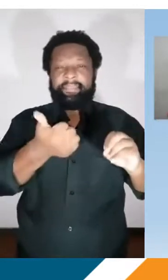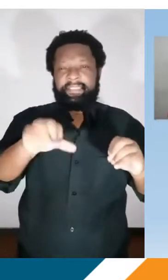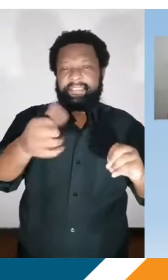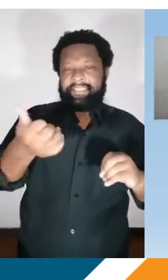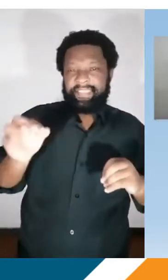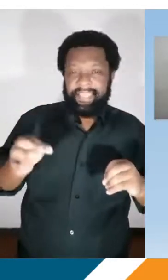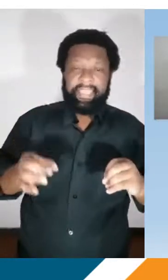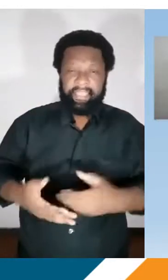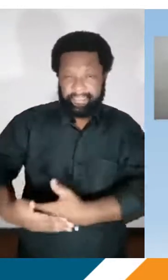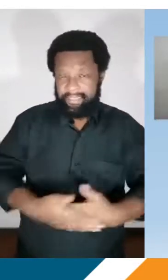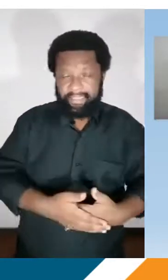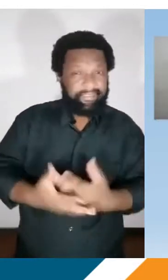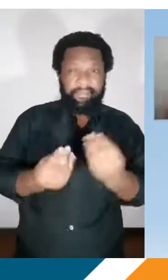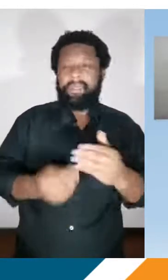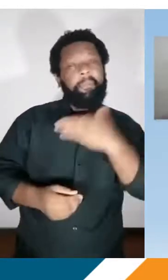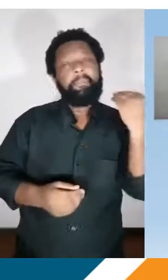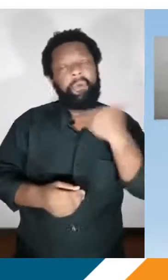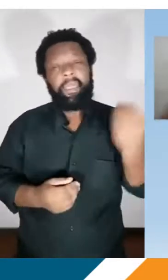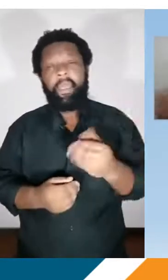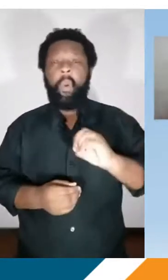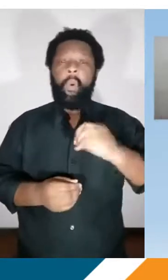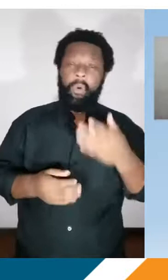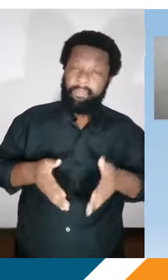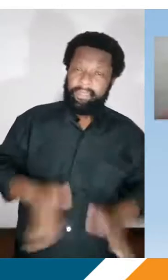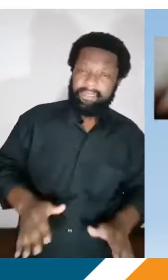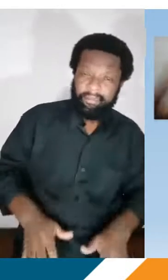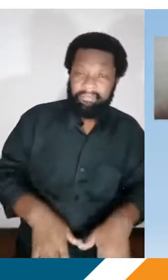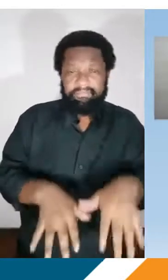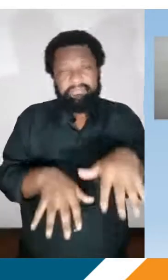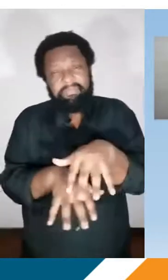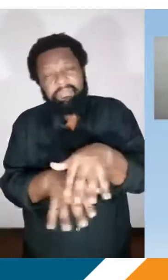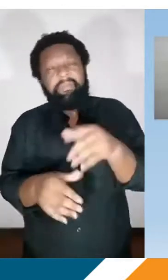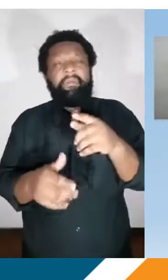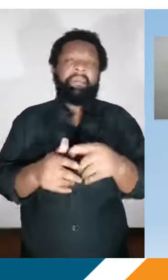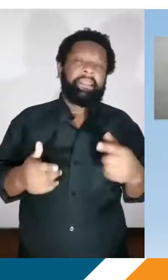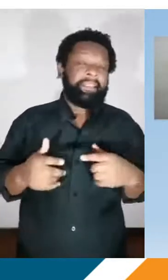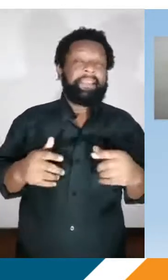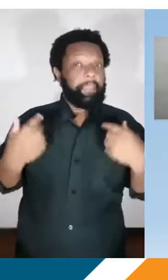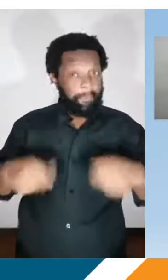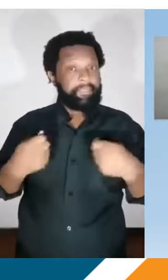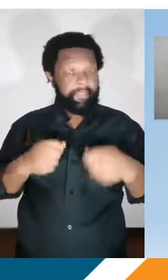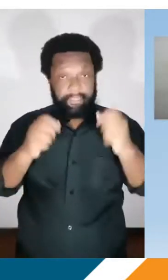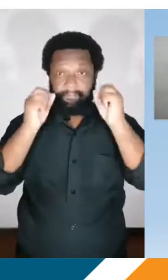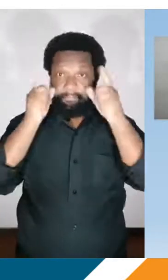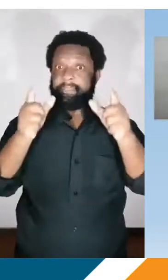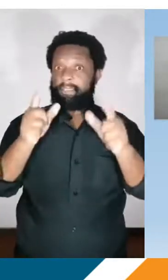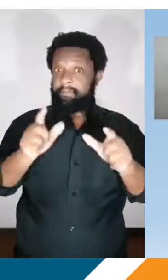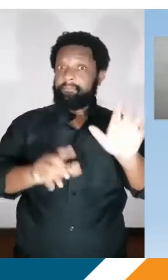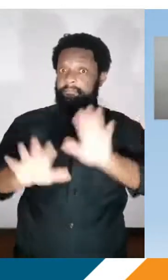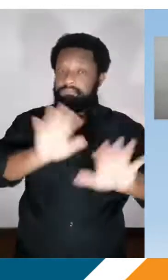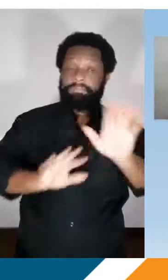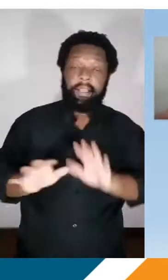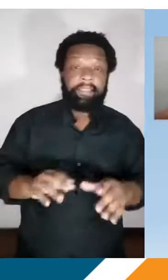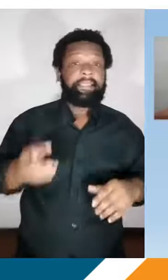uma malformação, crianças que morreram ou tiveram uma malformação durante o seu desenvolvimento. Então, realmente é uma coisa que a gente tem que ter muita